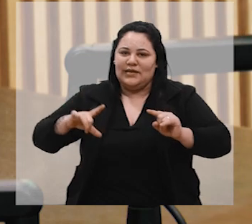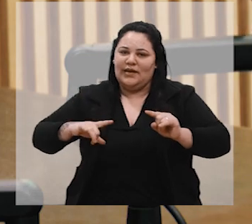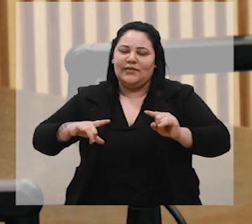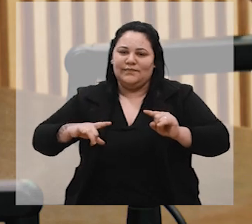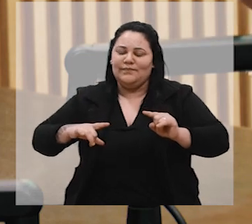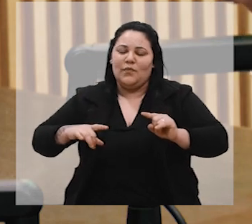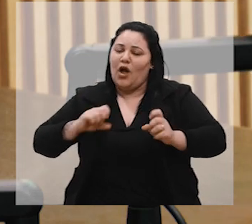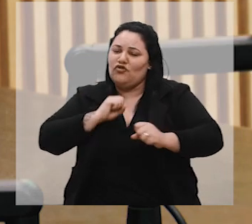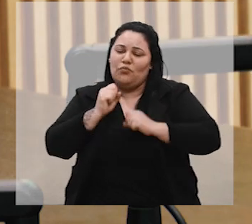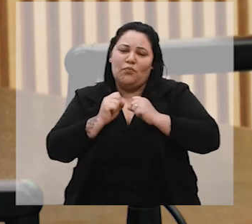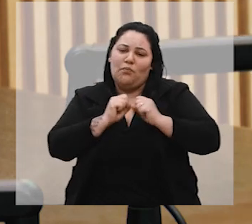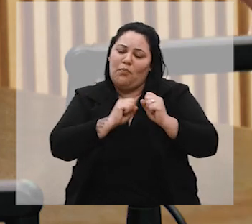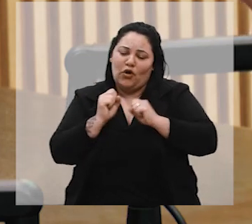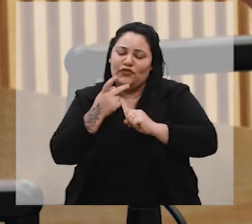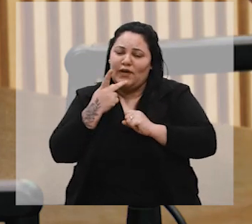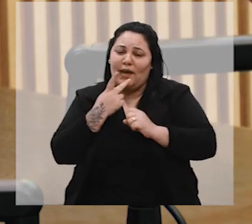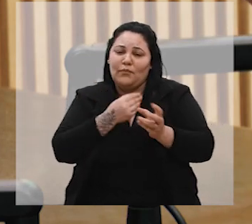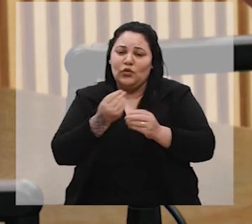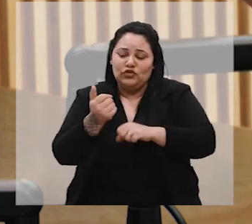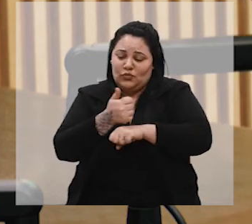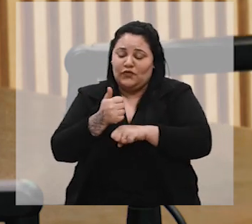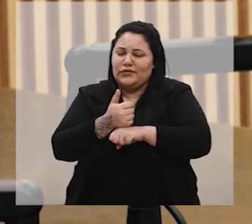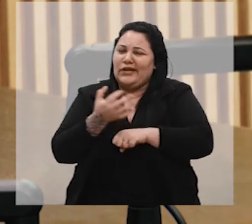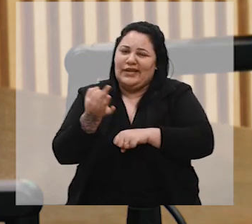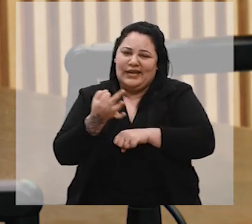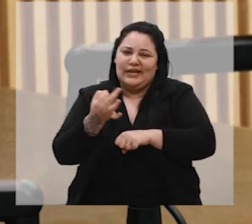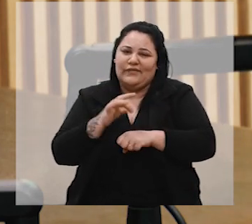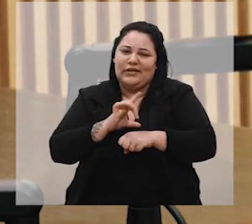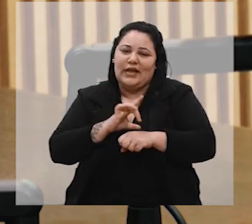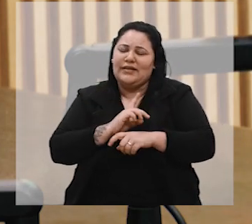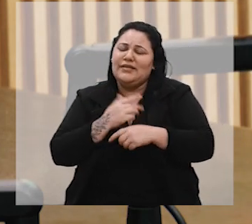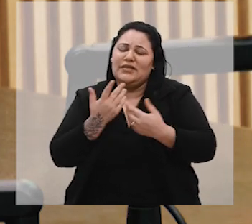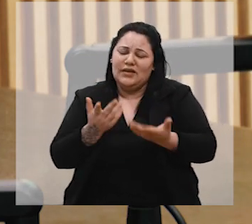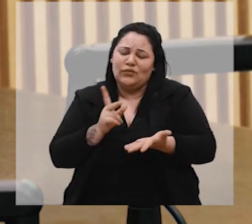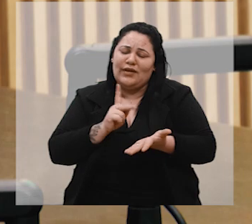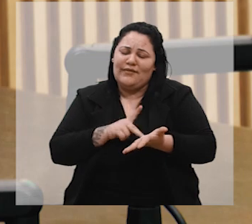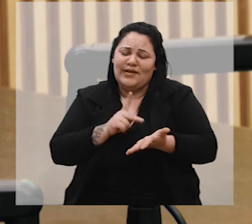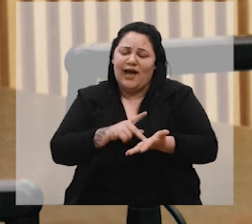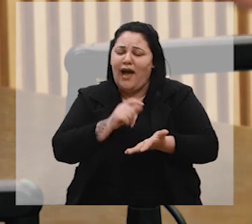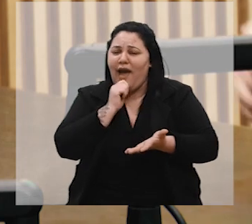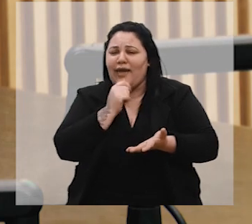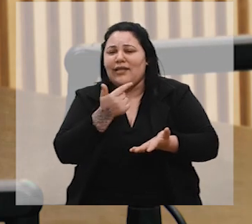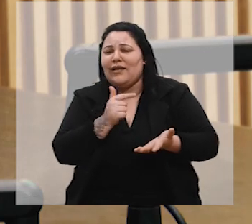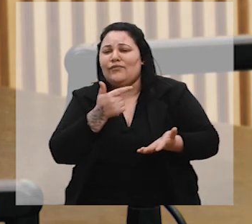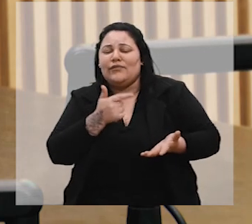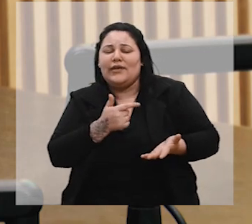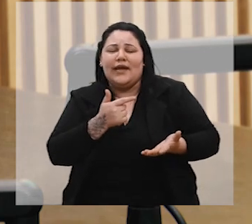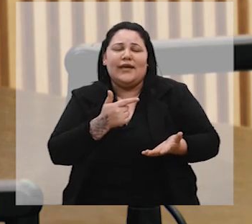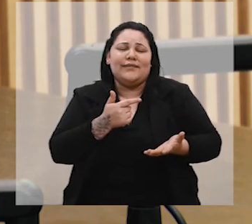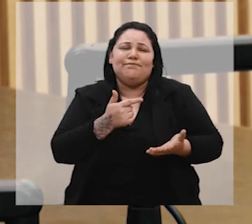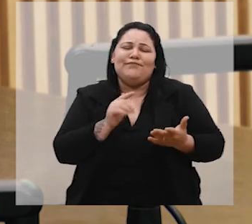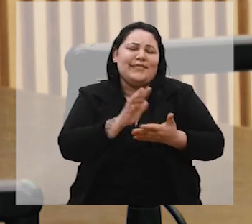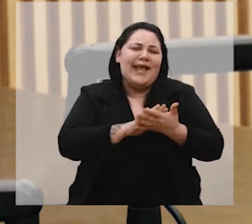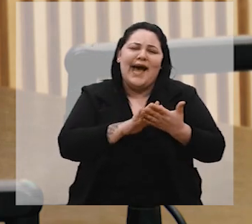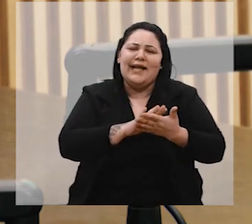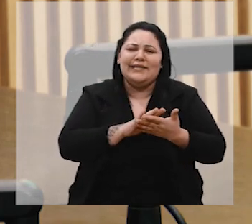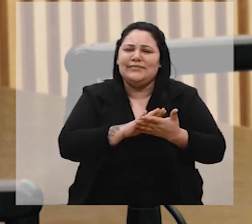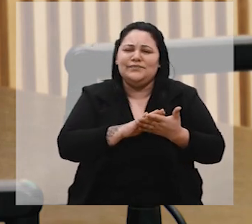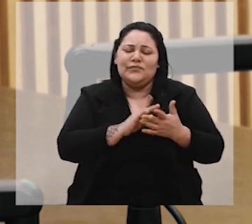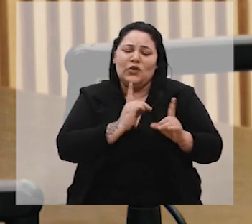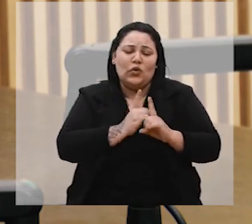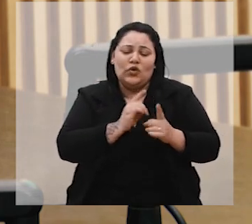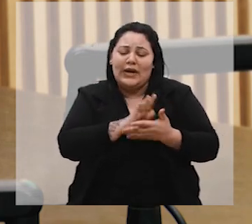sobre essa credibilidade com profissionais incríveis aqui. Então, de fato, a gente não tem nada que nos conduza a